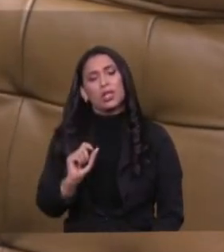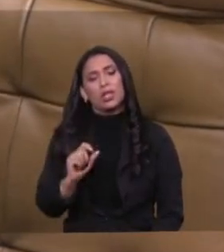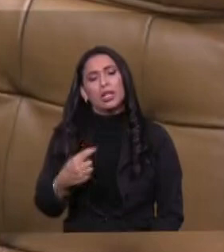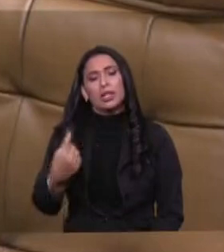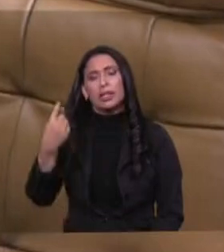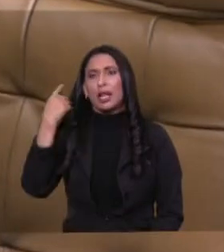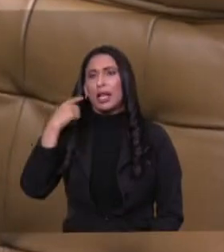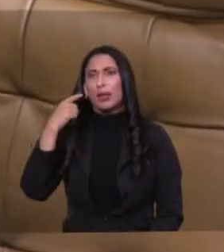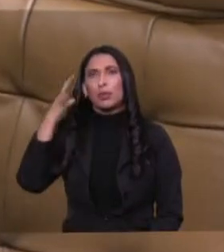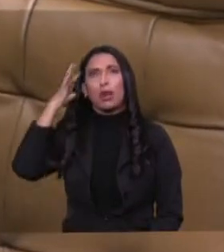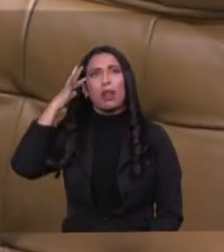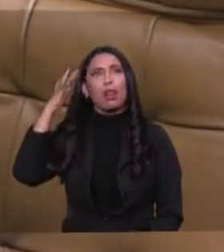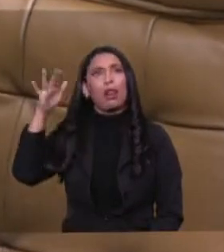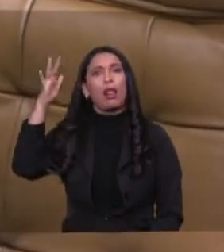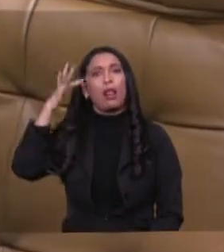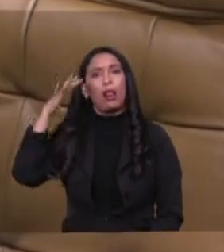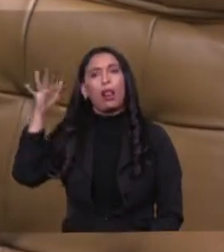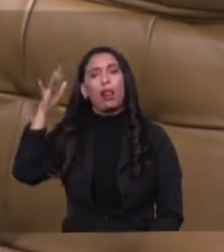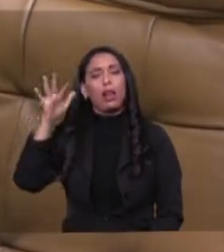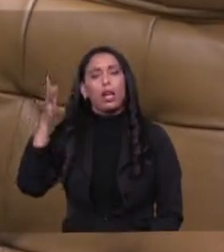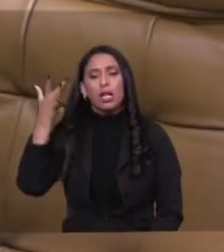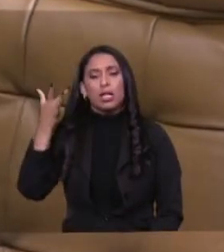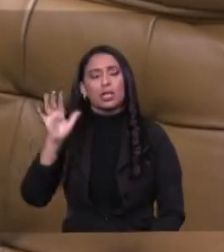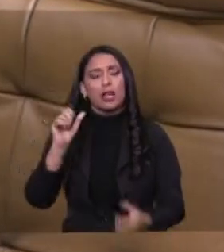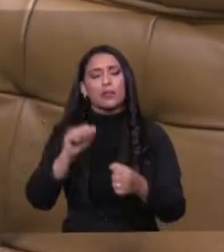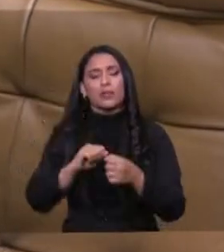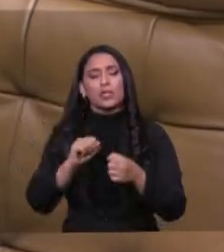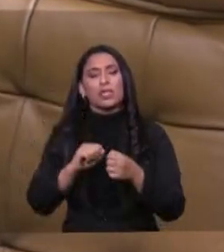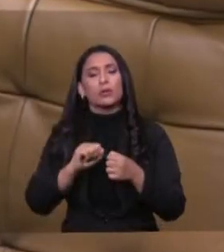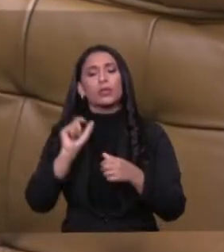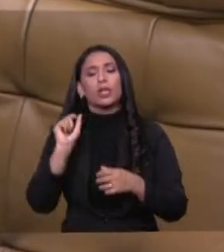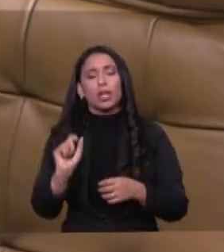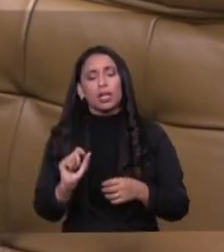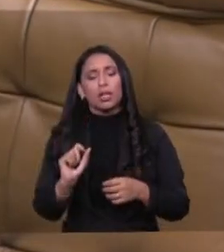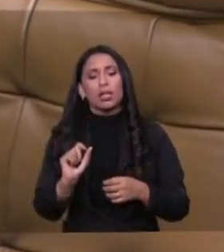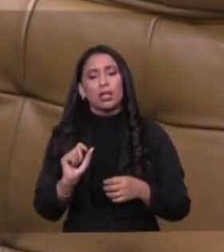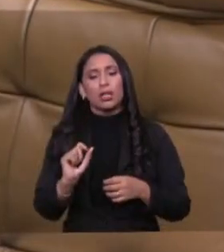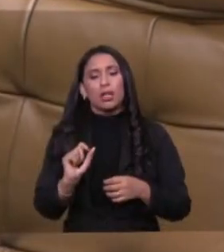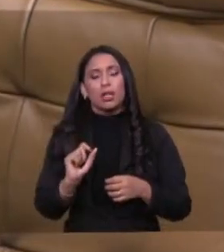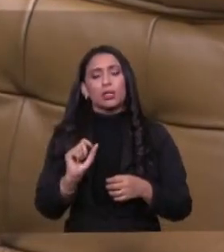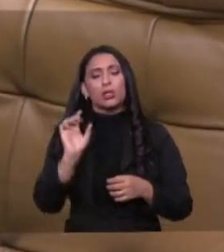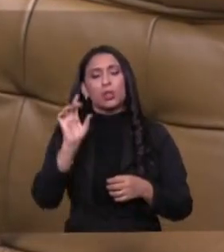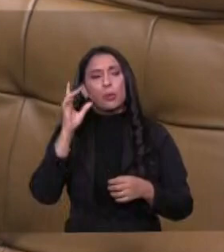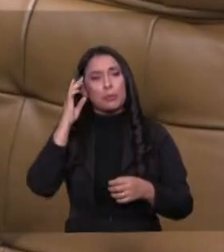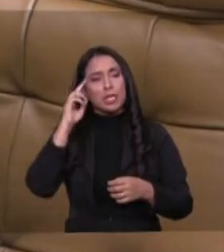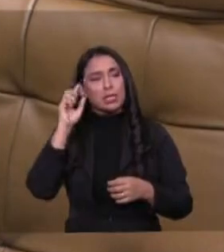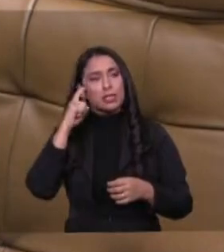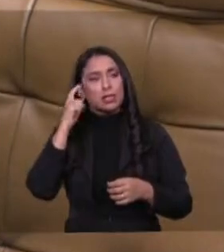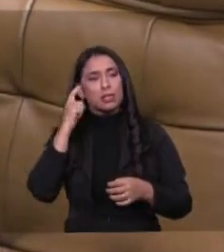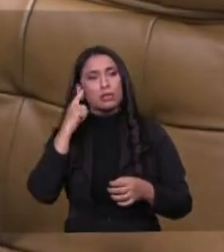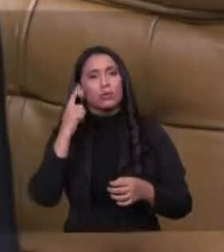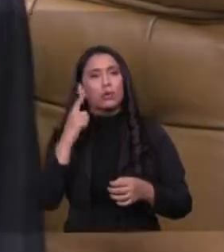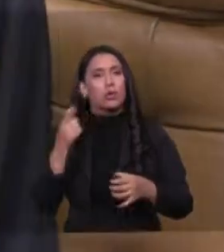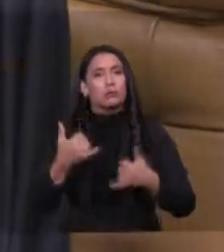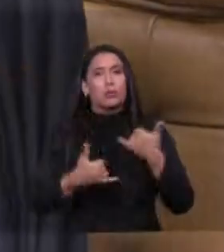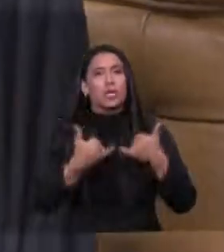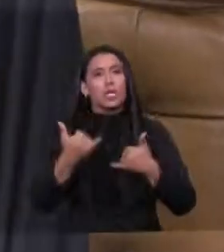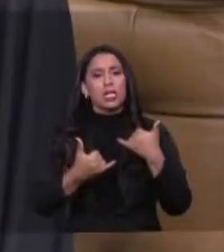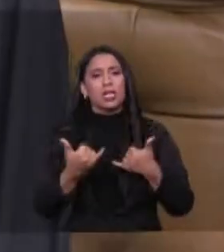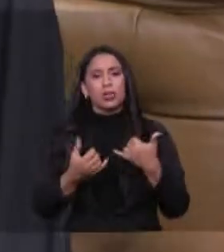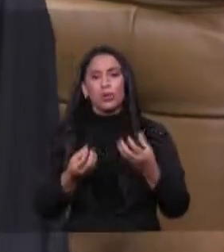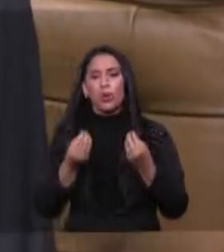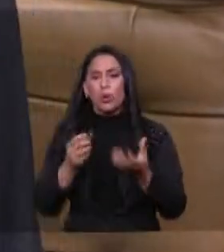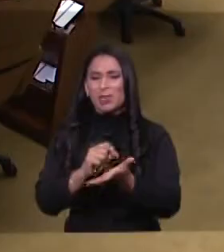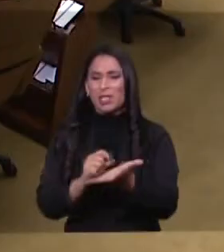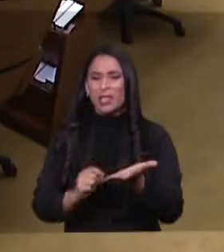éramos uns lunáticos e estavam fazendo um papel lítero poético recreativo. Como essa gente